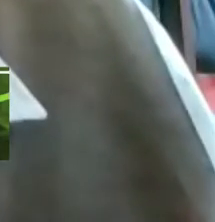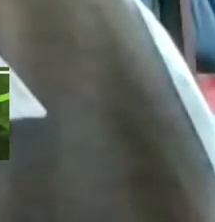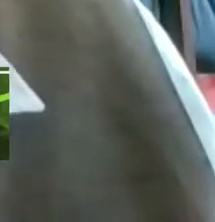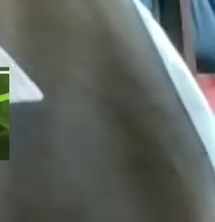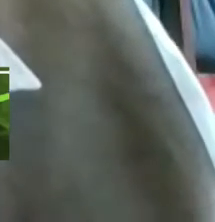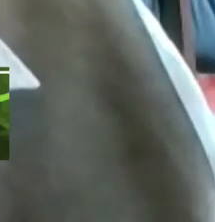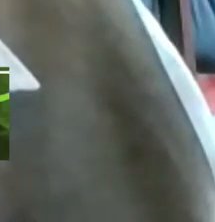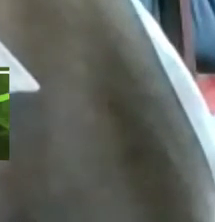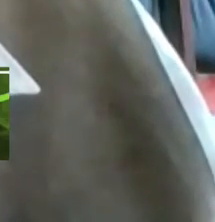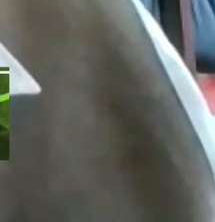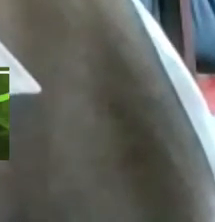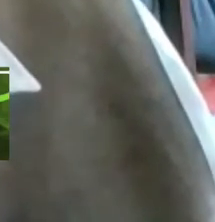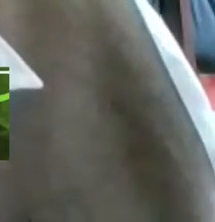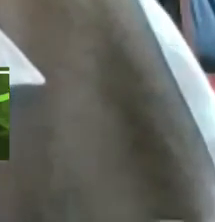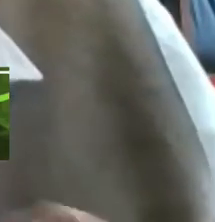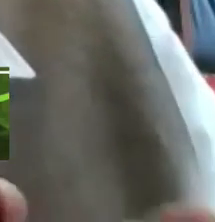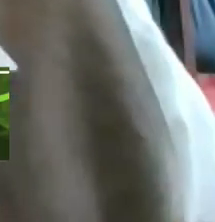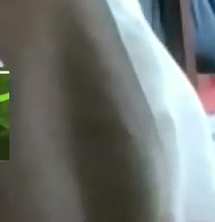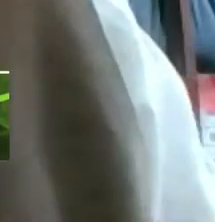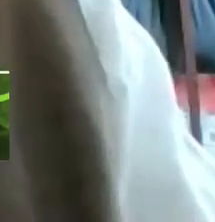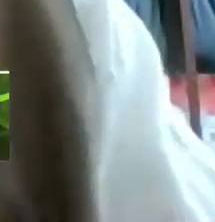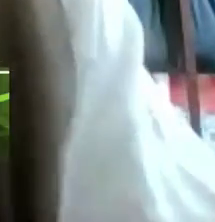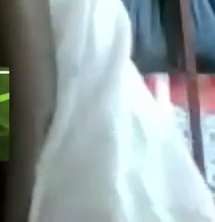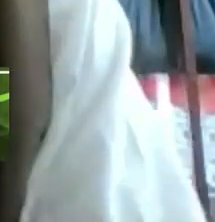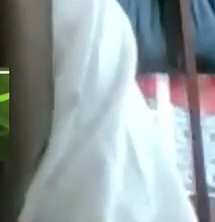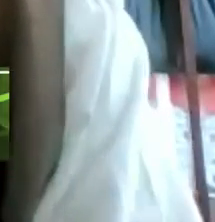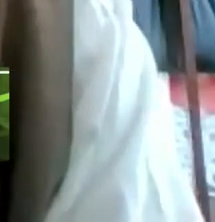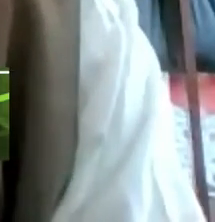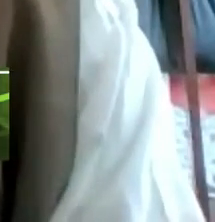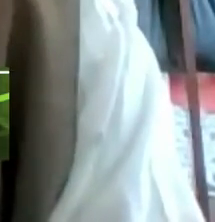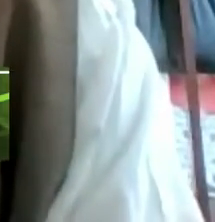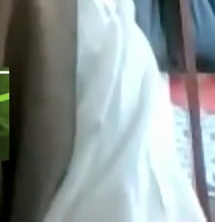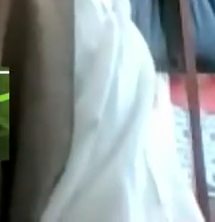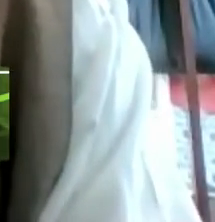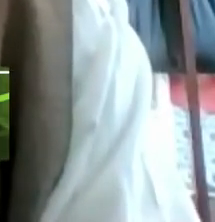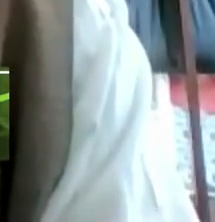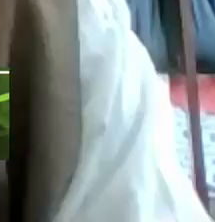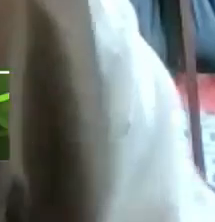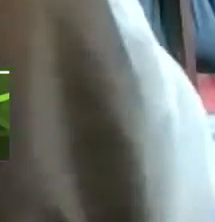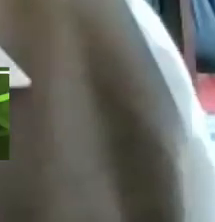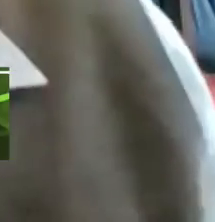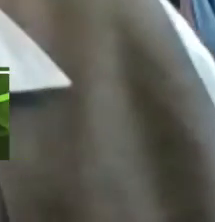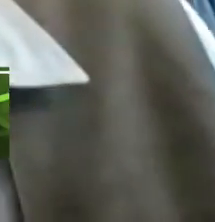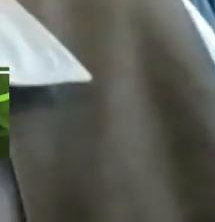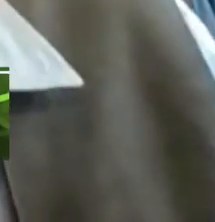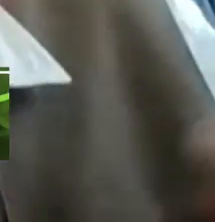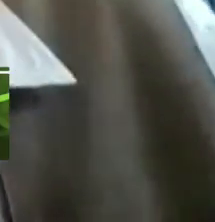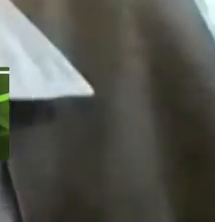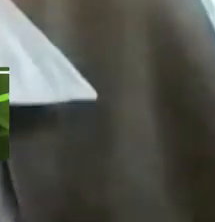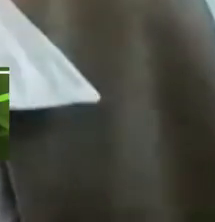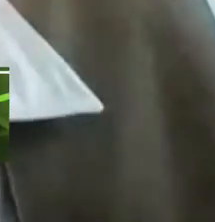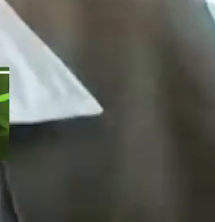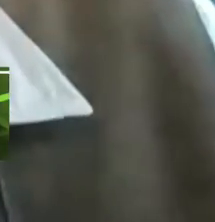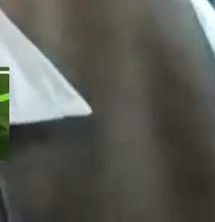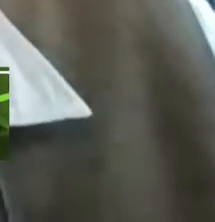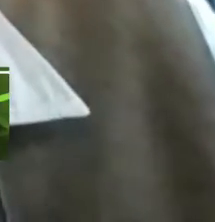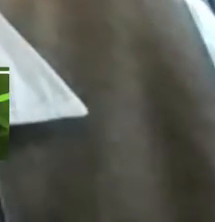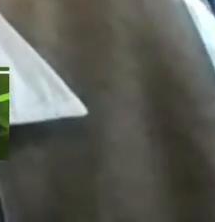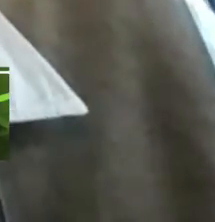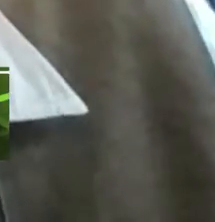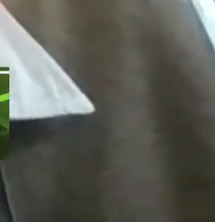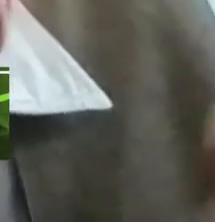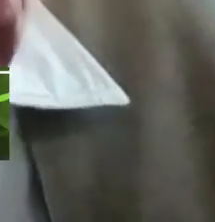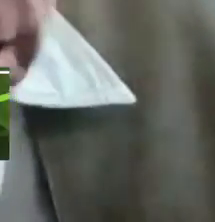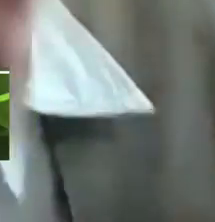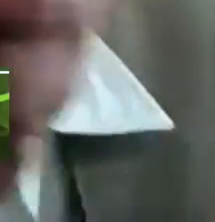havido mais consulta antes a questão da formação é fundamental mas cada passo tem que ser